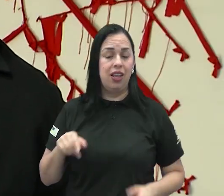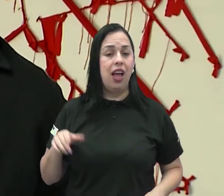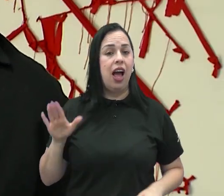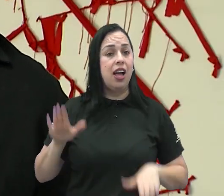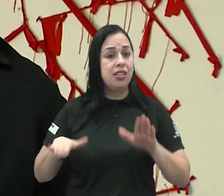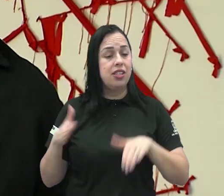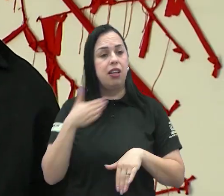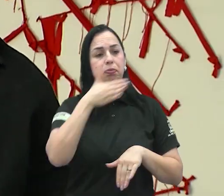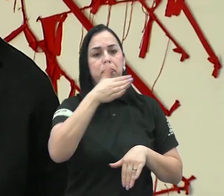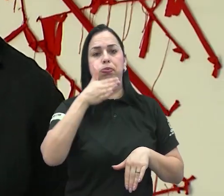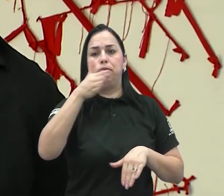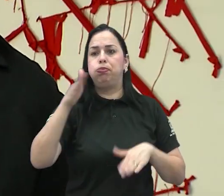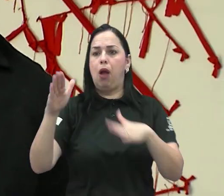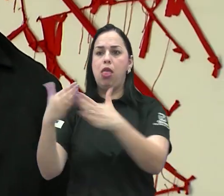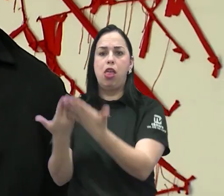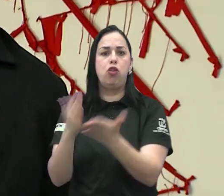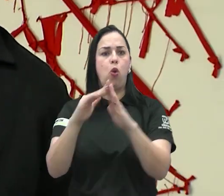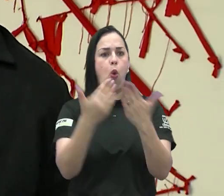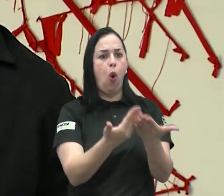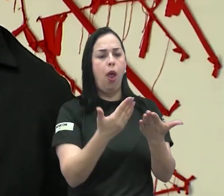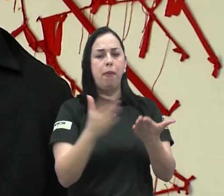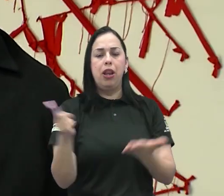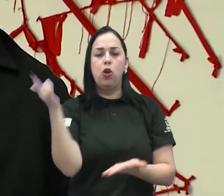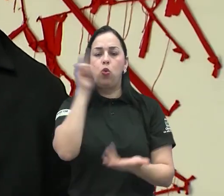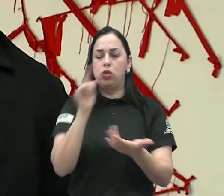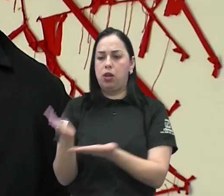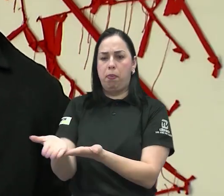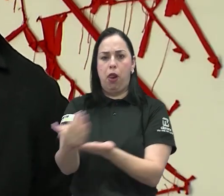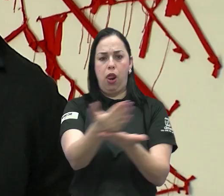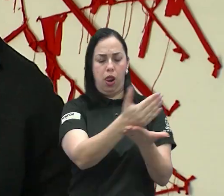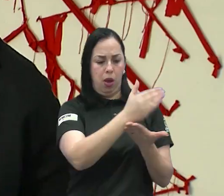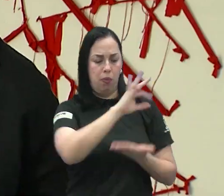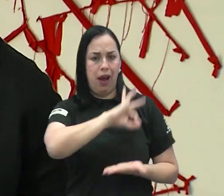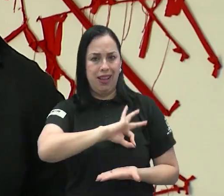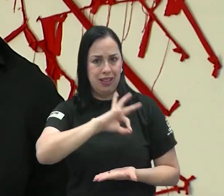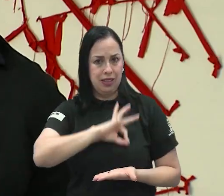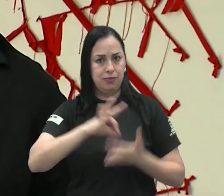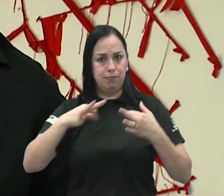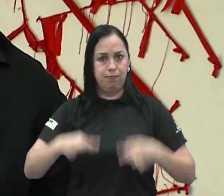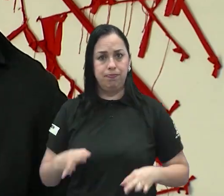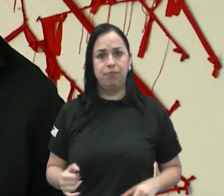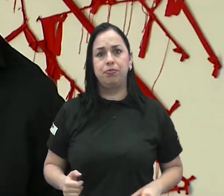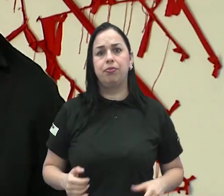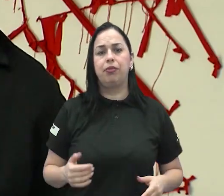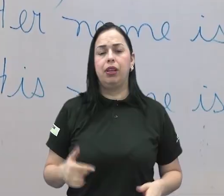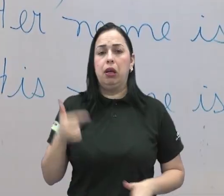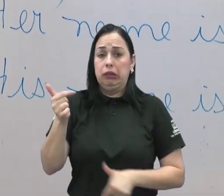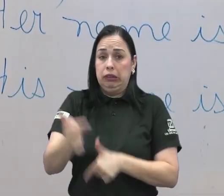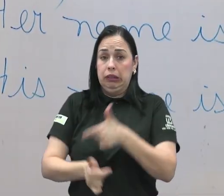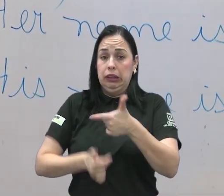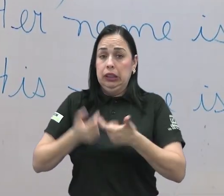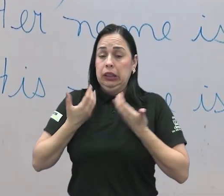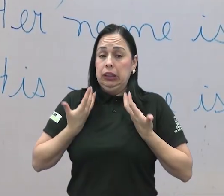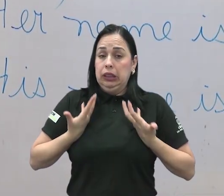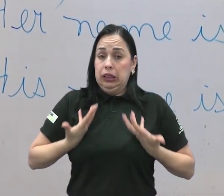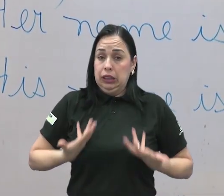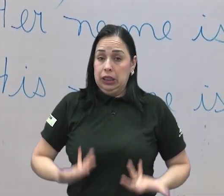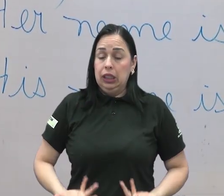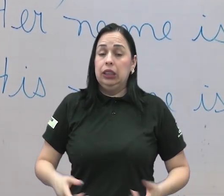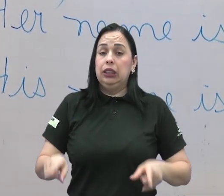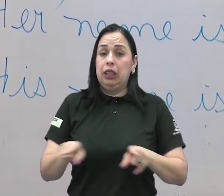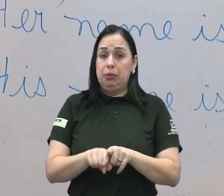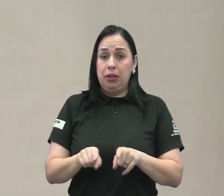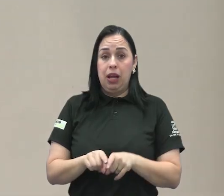às vezes, ele tem que dar aula em várias escolas para que ele consiga ter uma remuneração condizente, digna. A sobrecarga